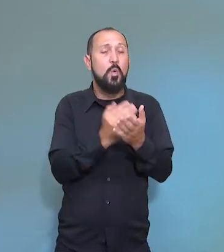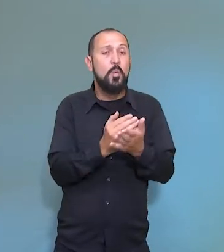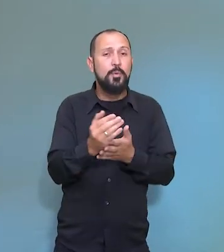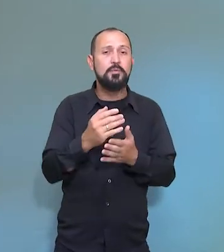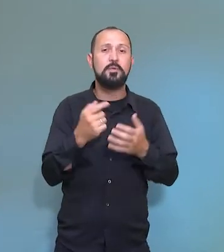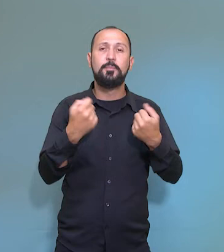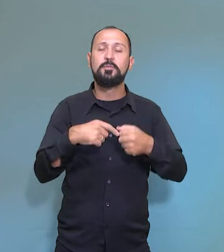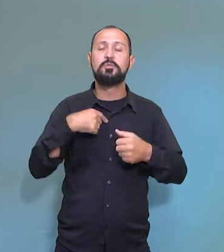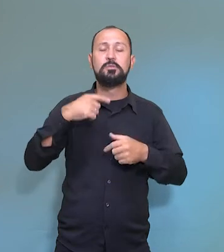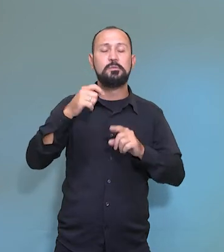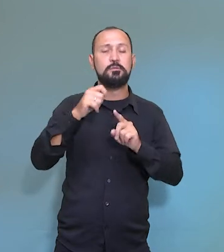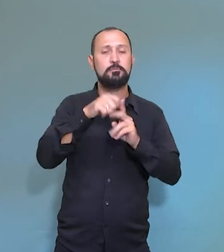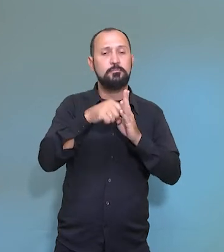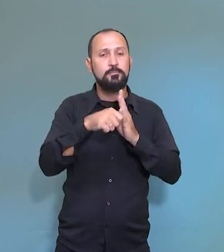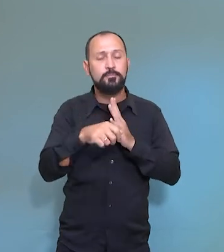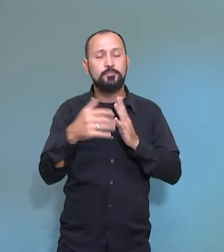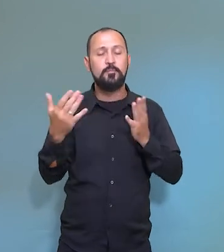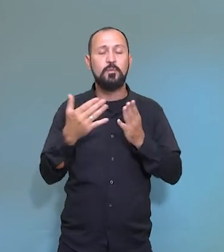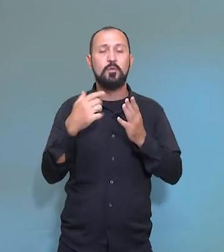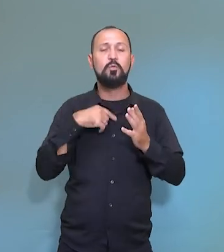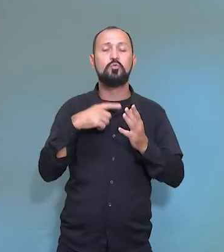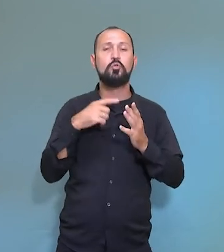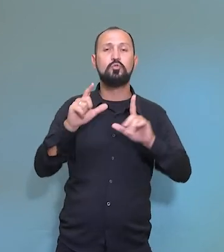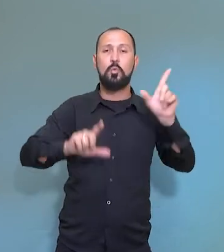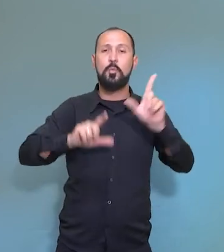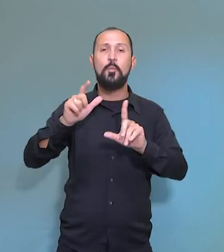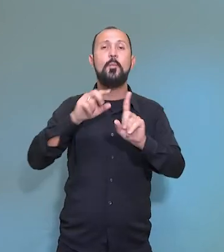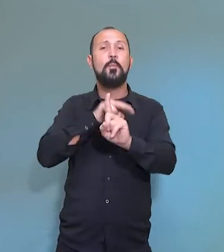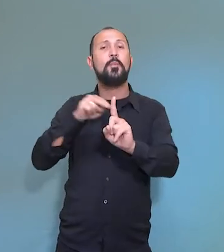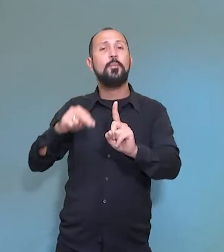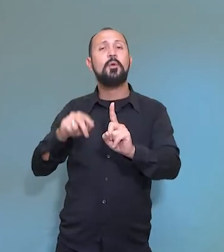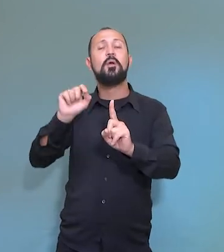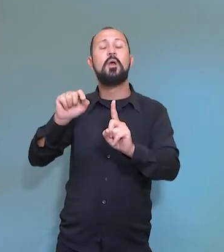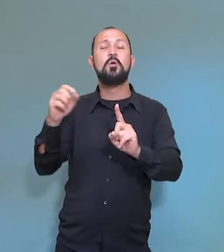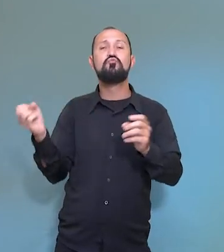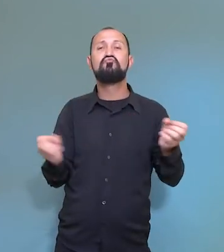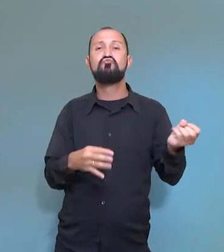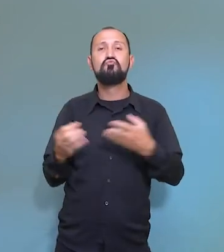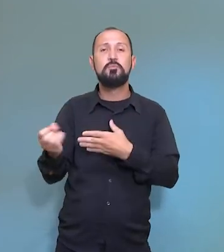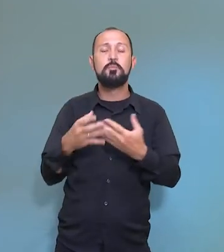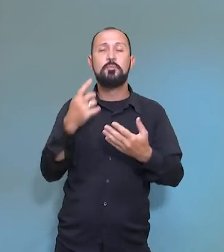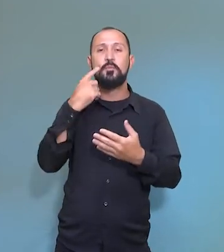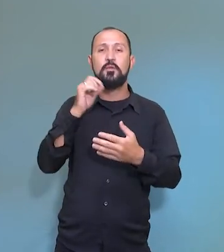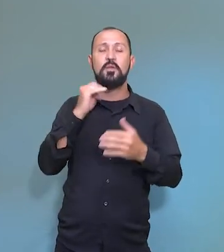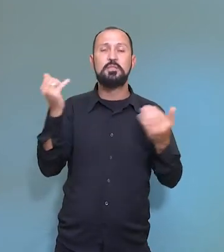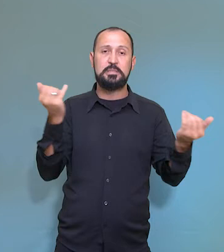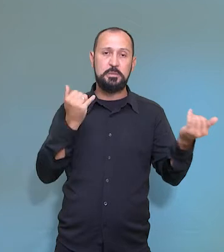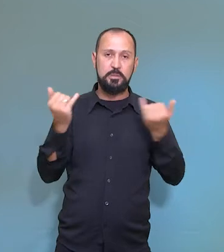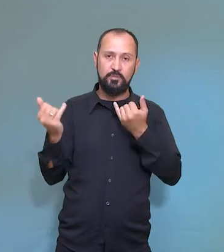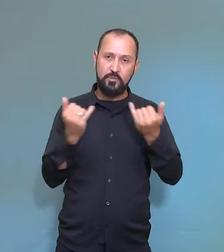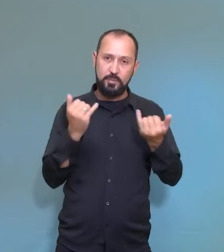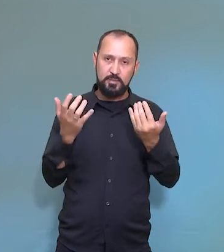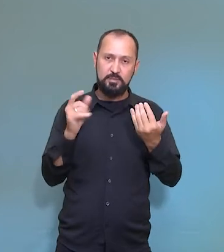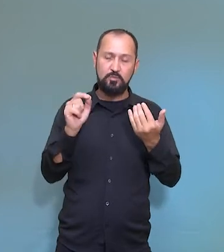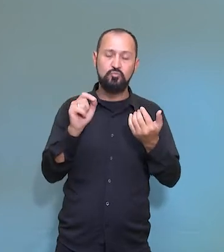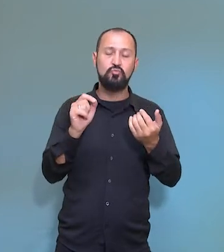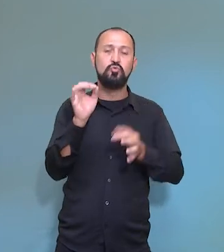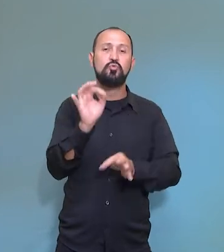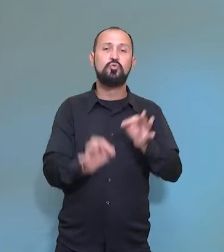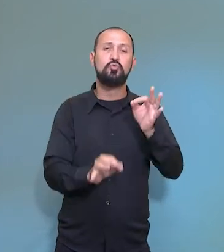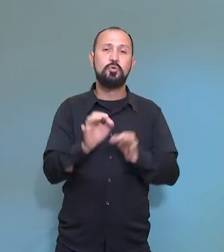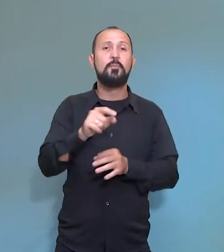a chave de tudo. É o que a gente faz todo mês aqui no Ponto de Vista, sempre levando as últimas atualizações, as últimas